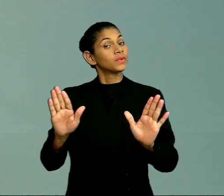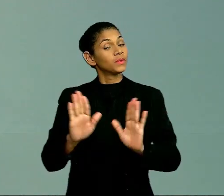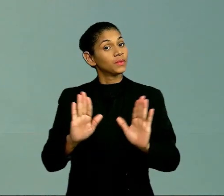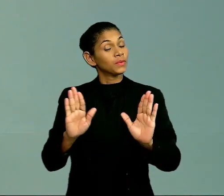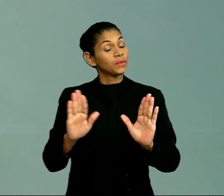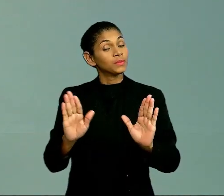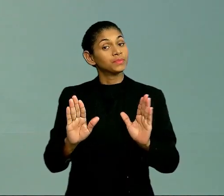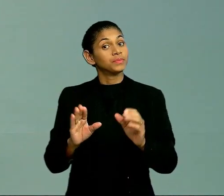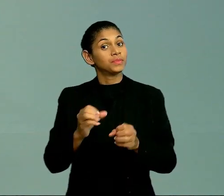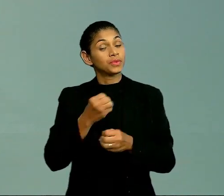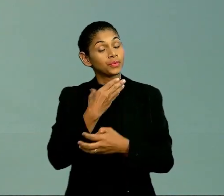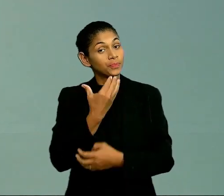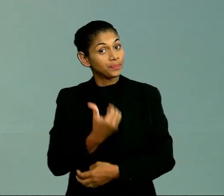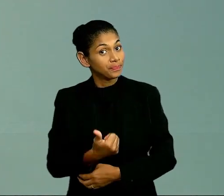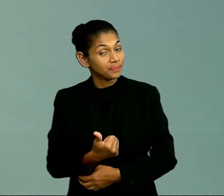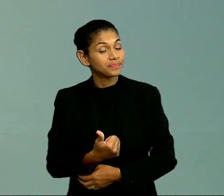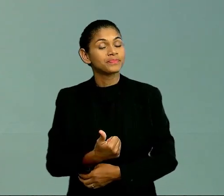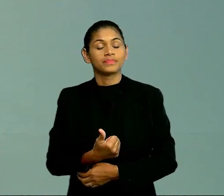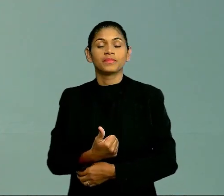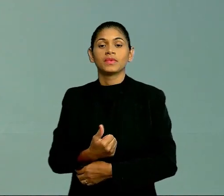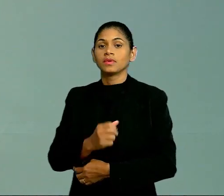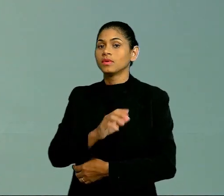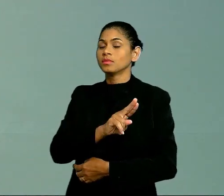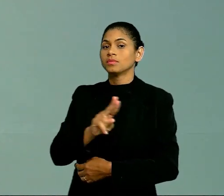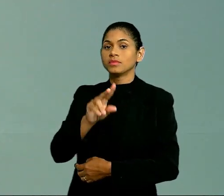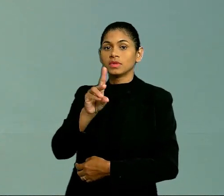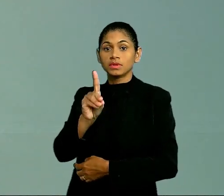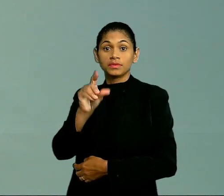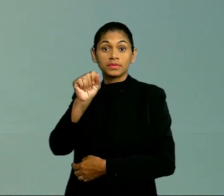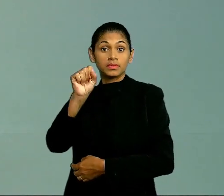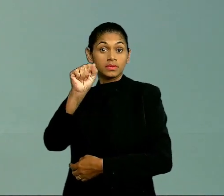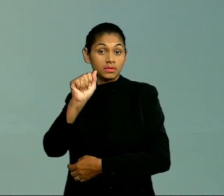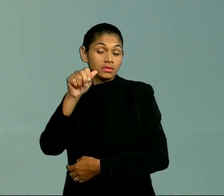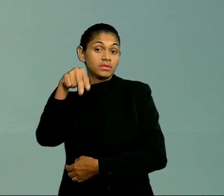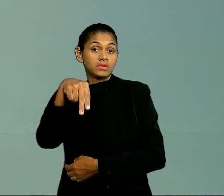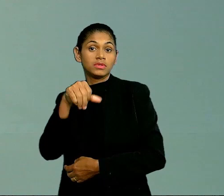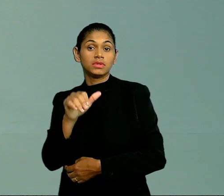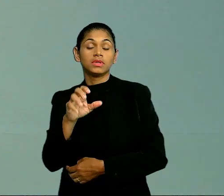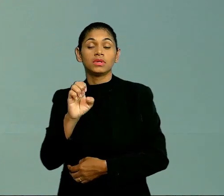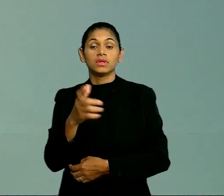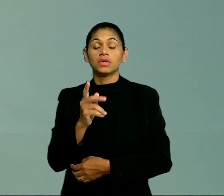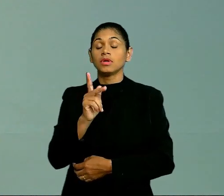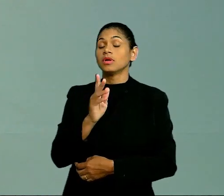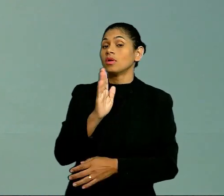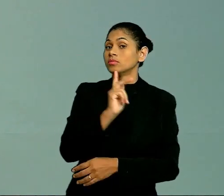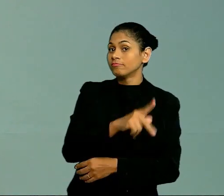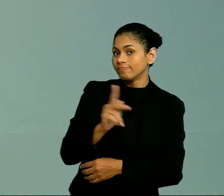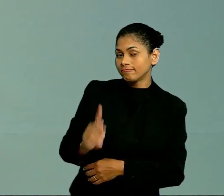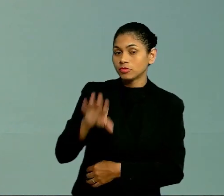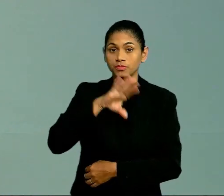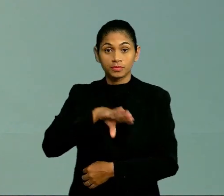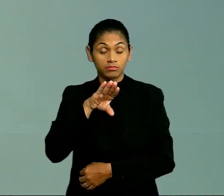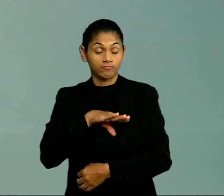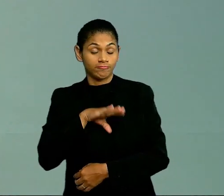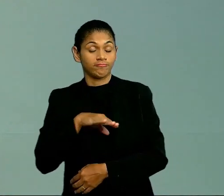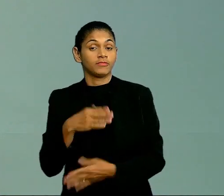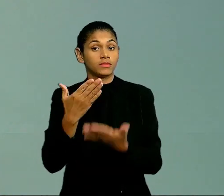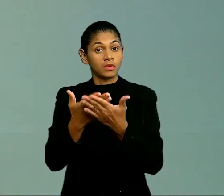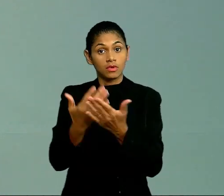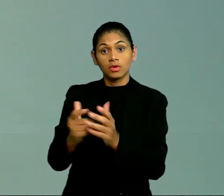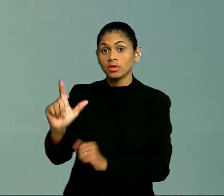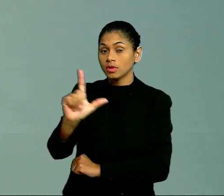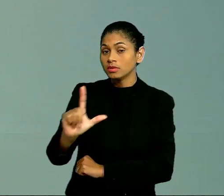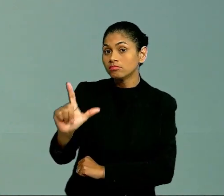Olá, pessoal, tudo bem? Meu nome é Daniela Ximenes, professora de língua portuguesa. Na aula de literatura de hoje falaremos